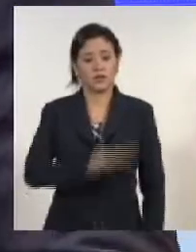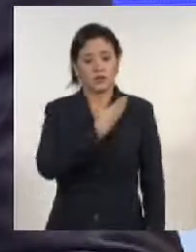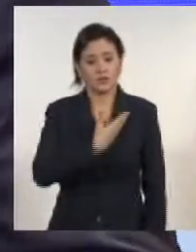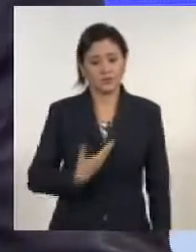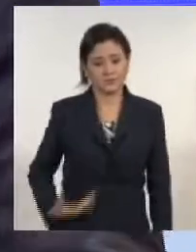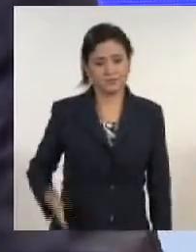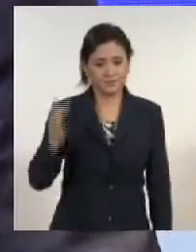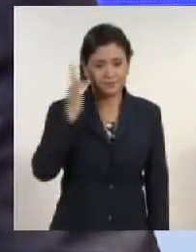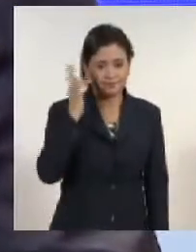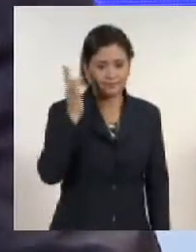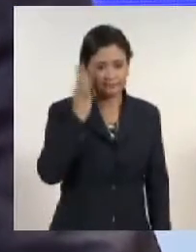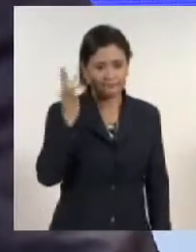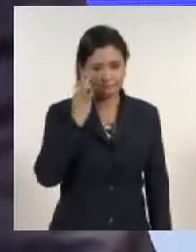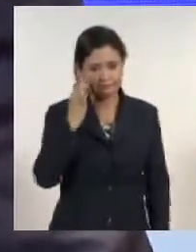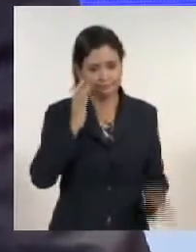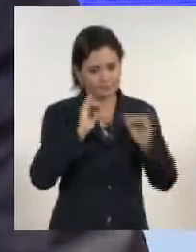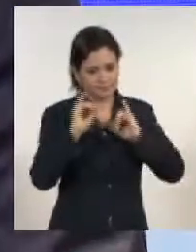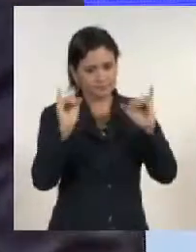oposição,